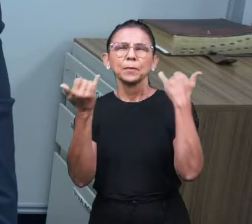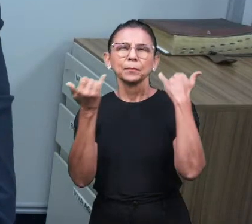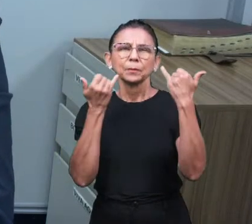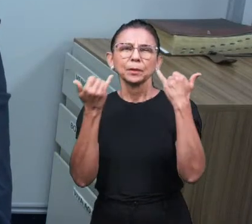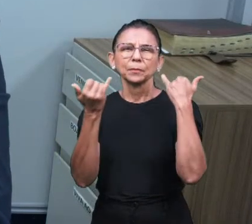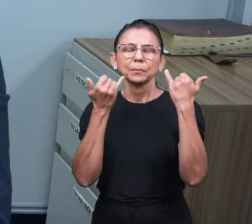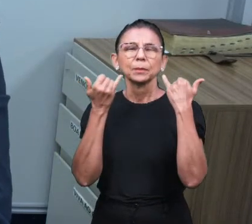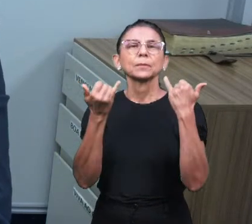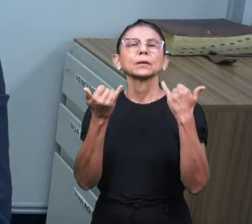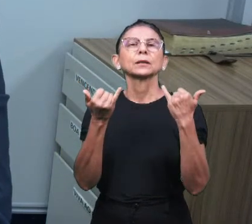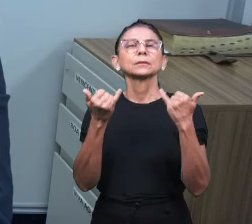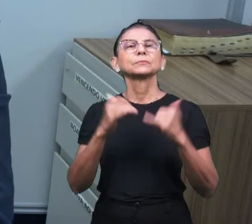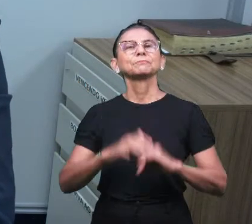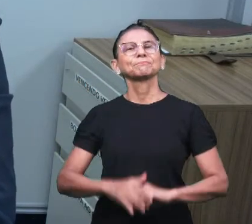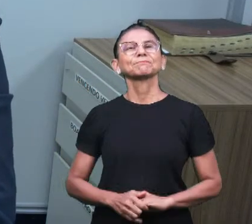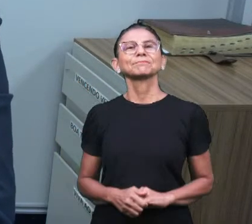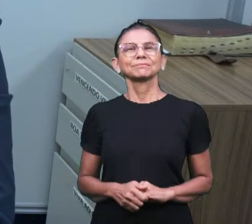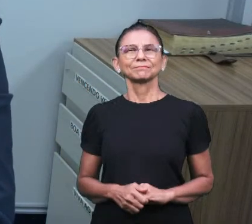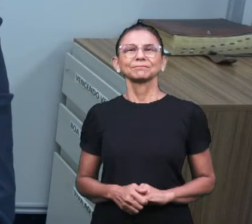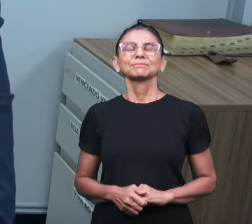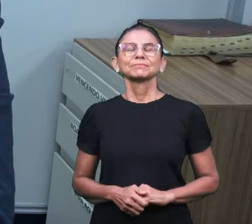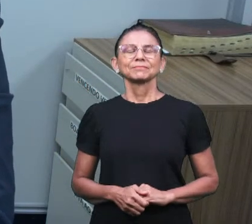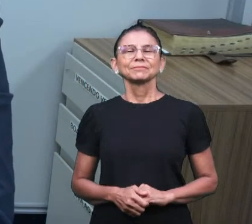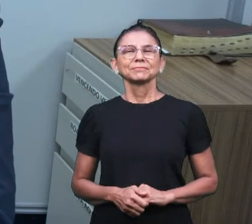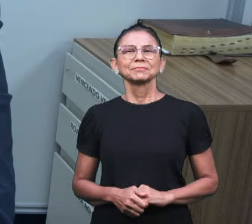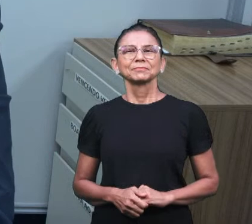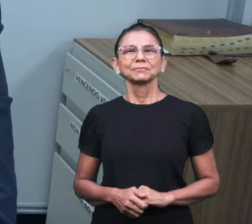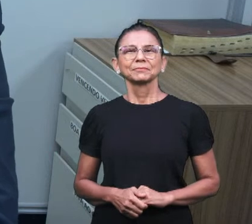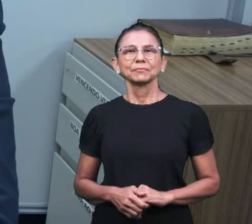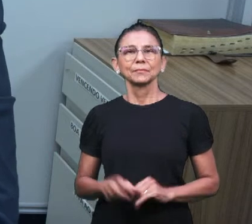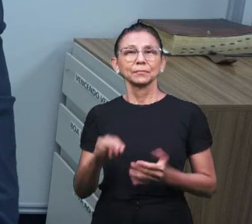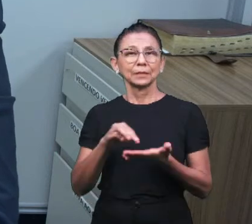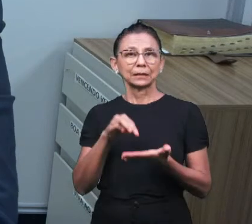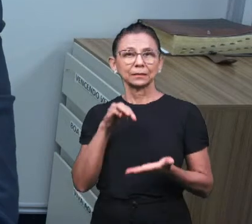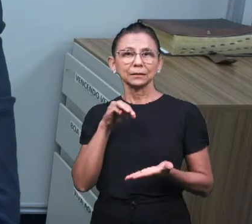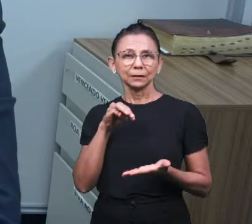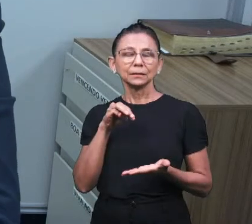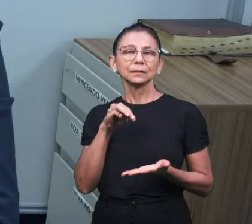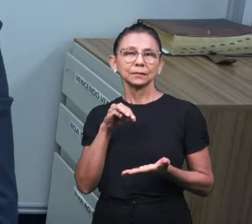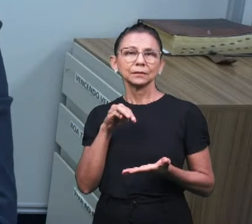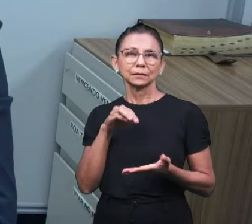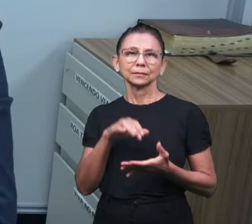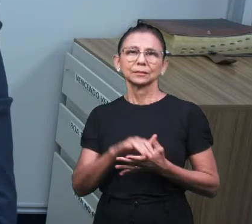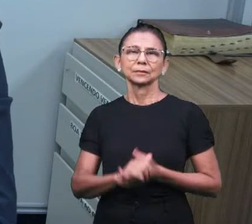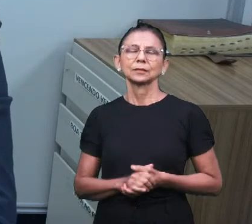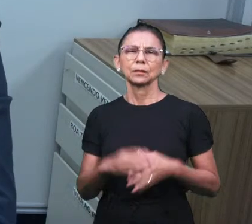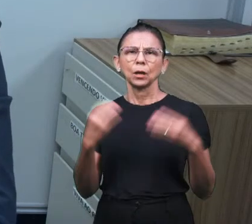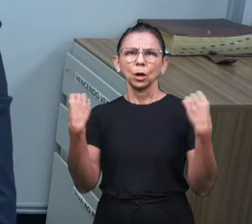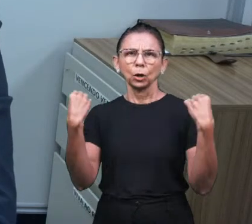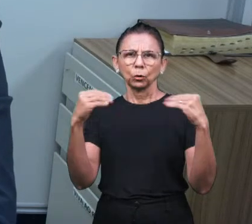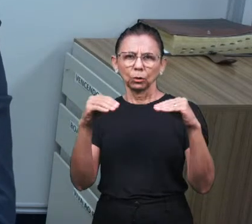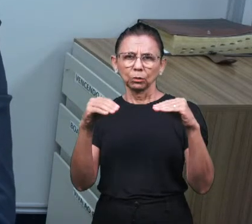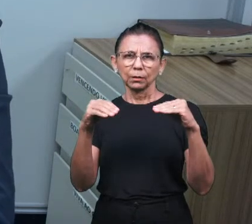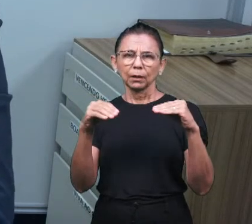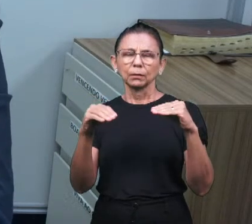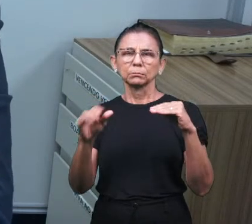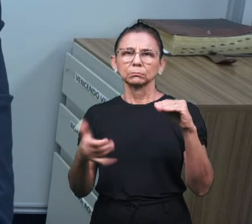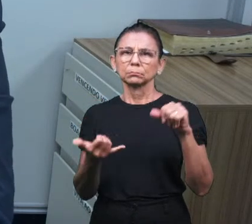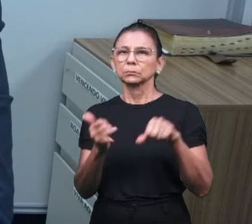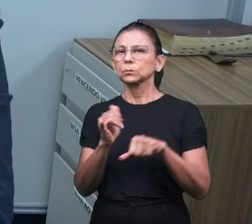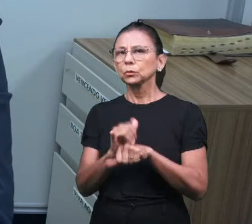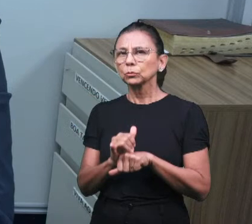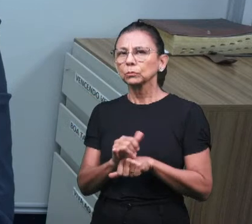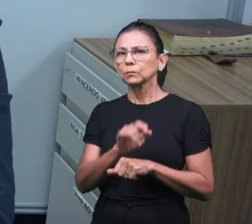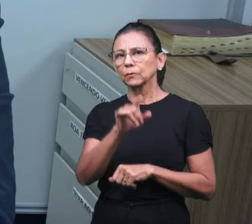conteúdos que a Igreja Cristã Maranata tem colocado no canal oficial da Igreja Cristã Maranata para